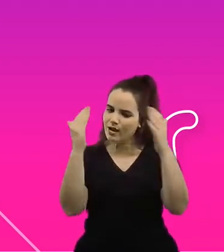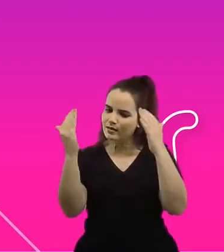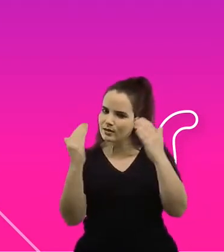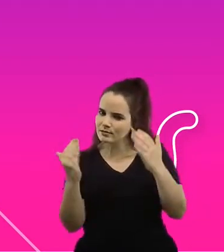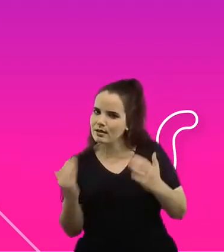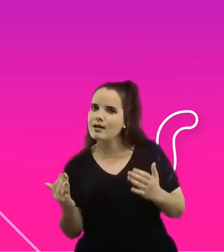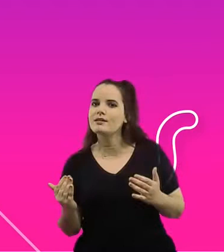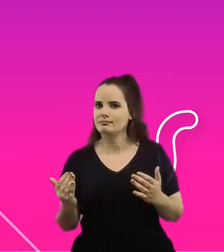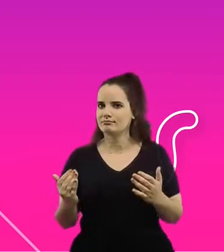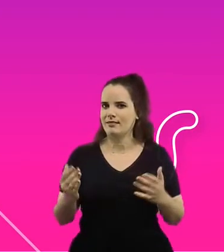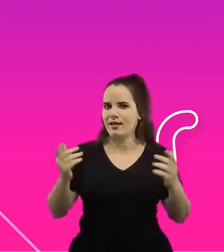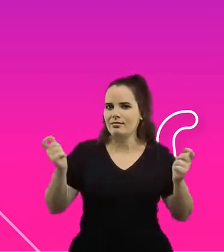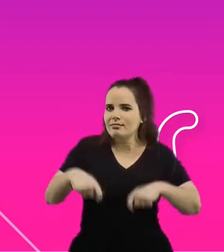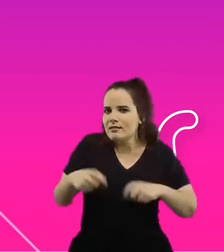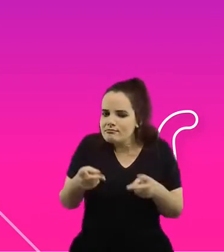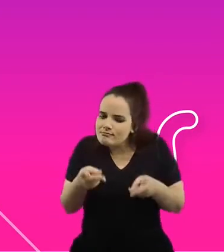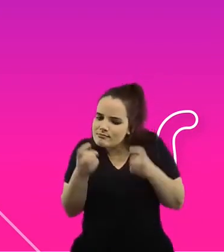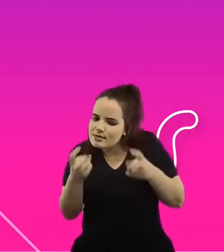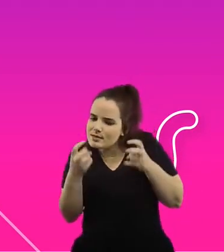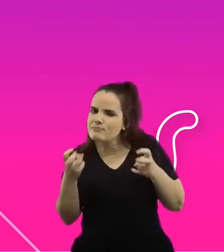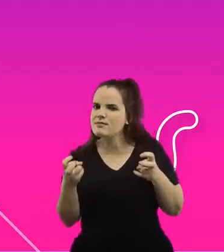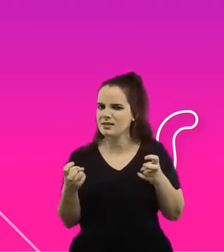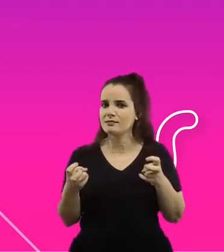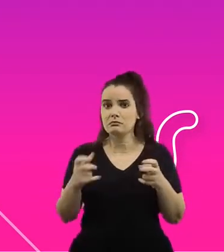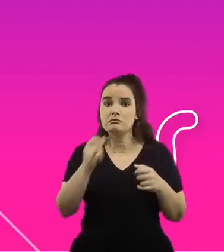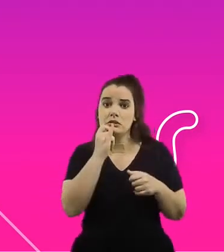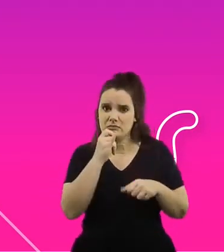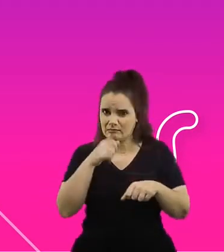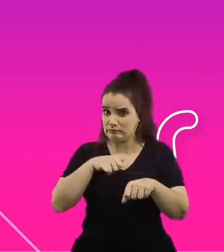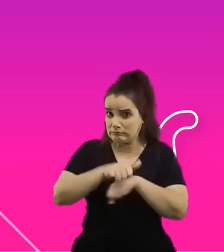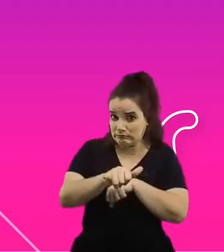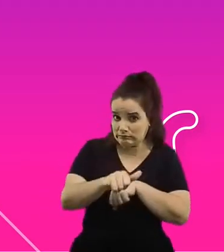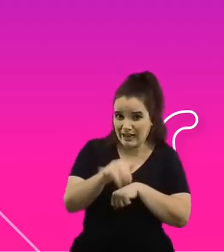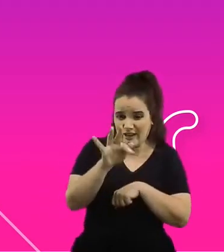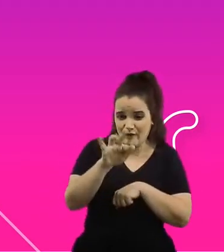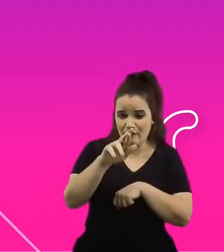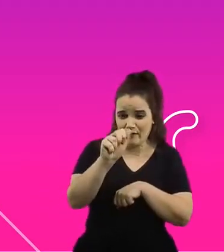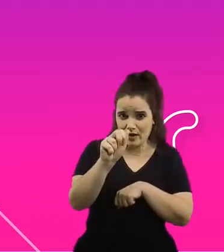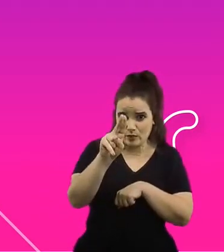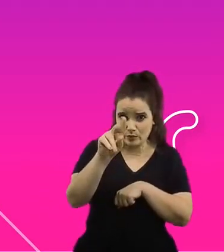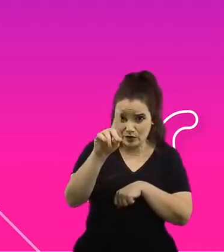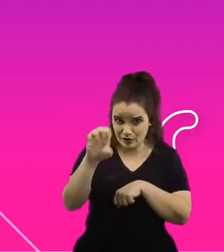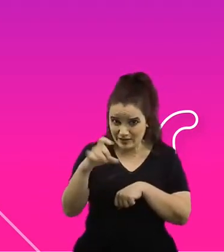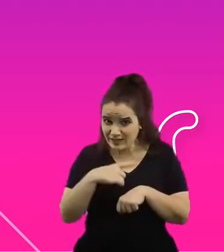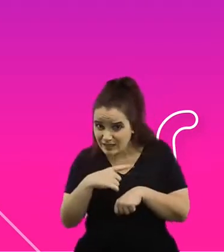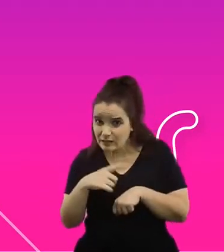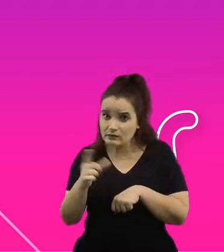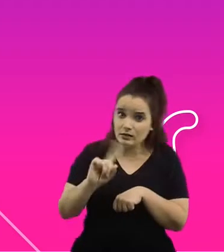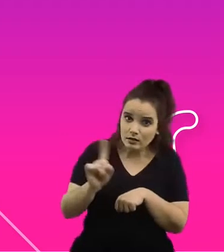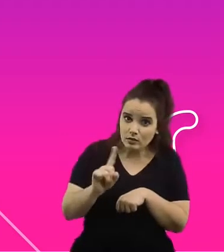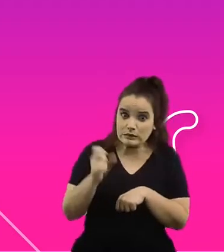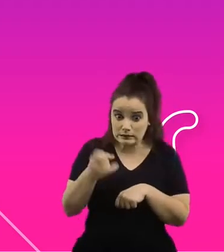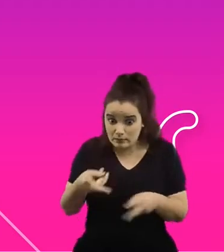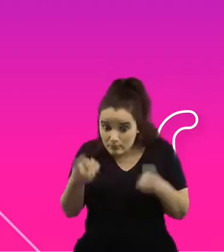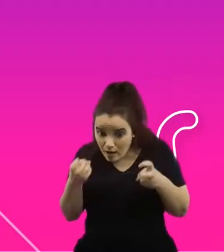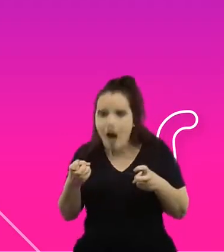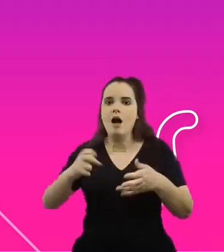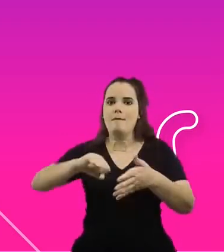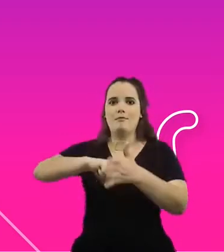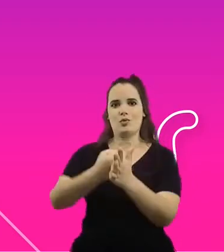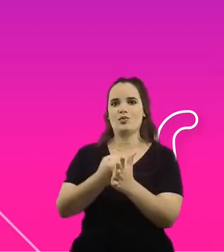percebido ali que isso é uma potencial fraude, por exemplo, essa transação pode ser eventualmente bloqueada, né? No caso do Pix, como você